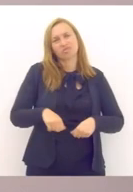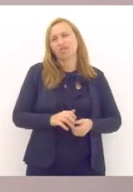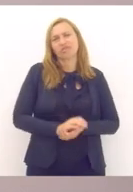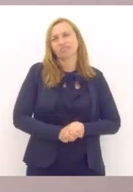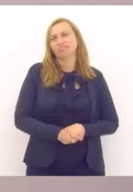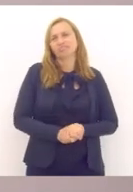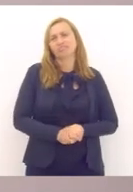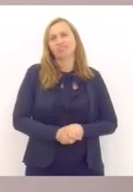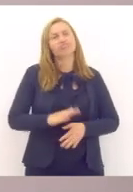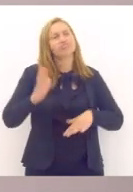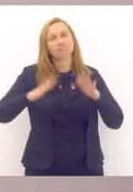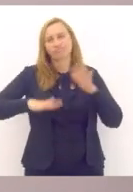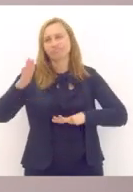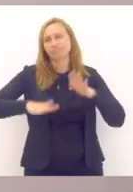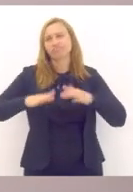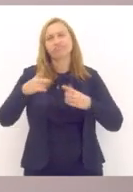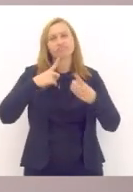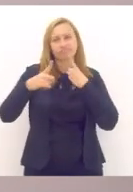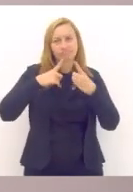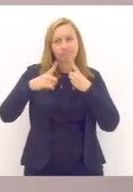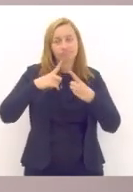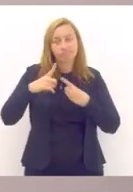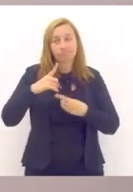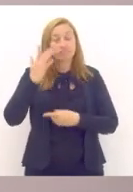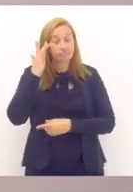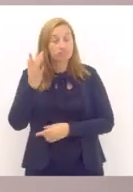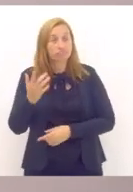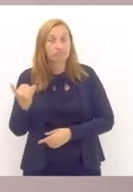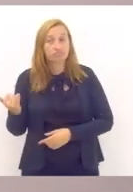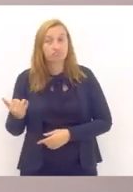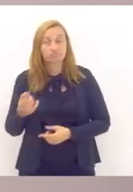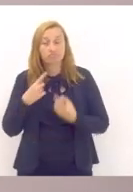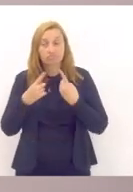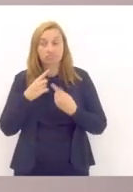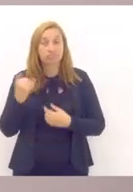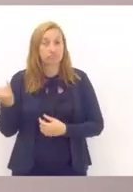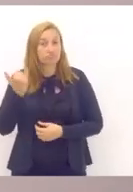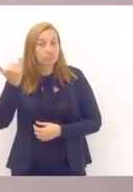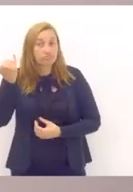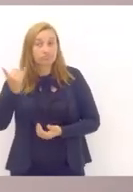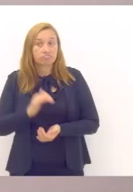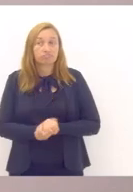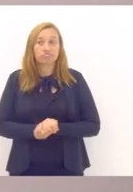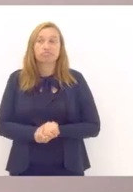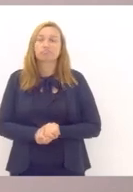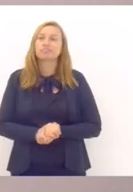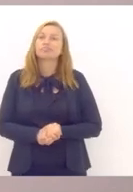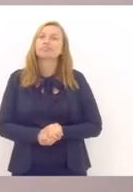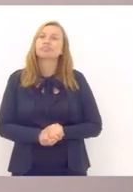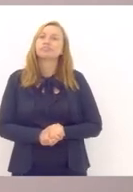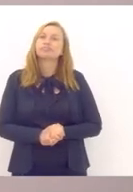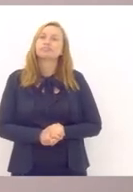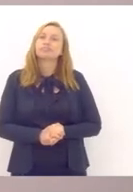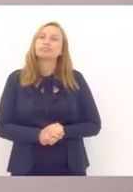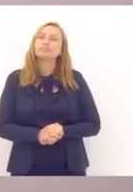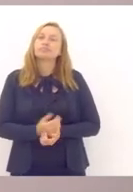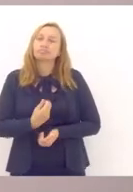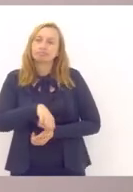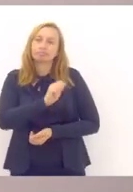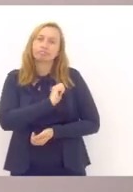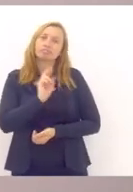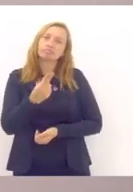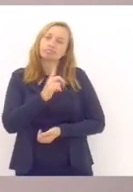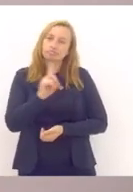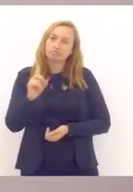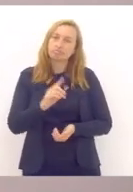seguinte, independentemente da discussão, e acho que é uma discussão muito, muito importante sobre o benefício fiscal ou não, é